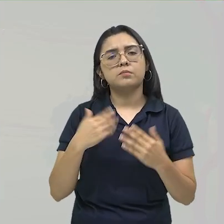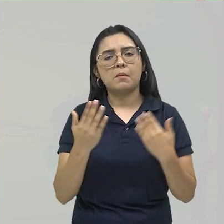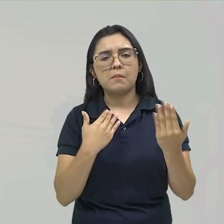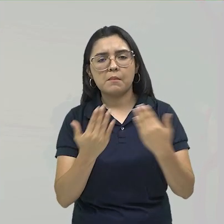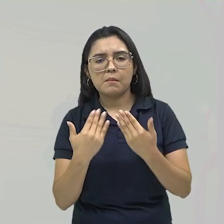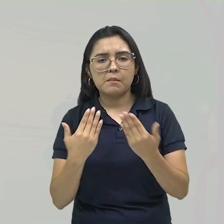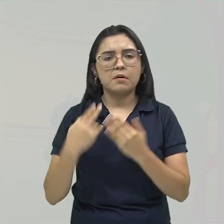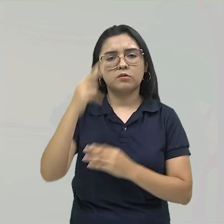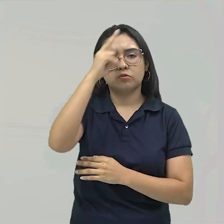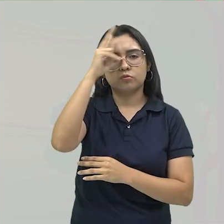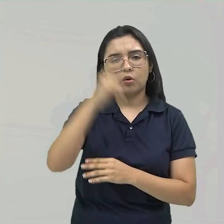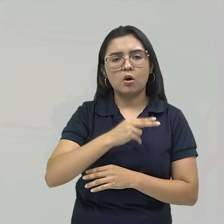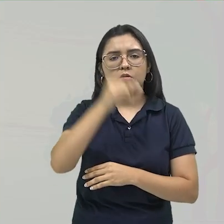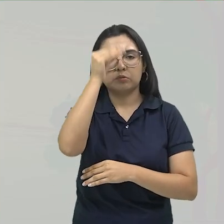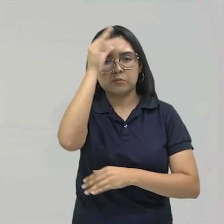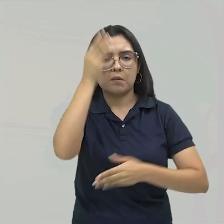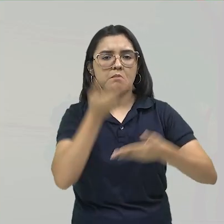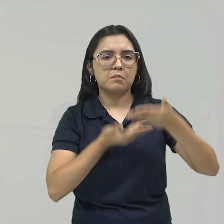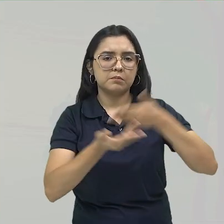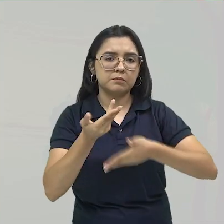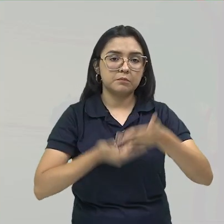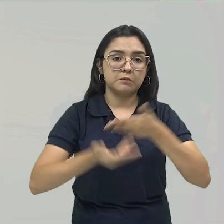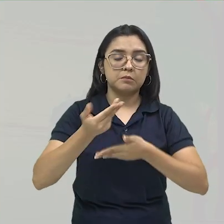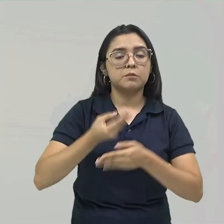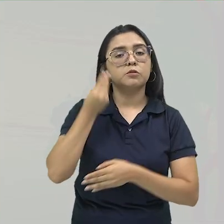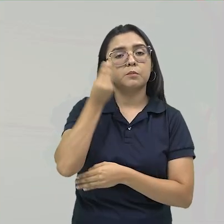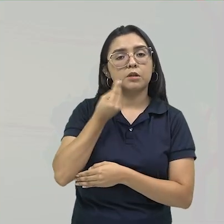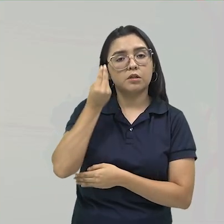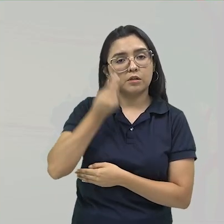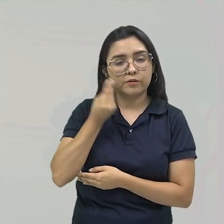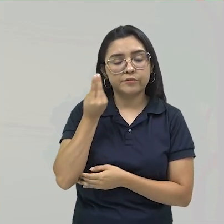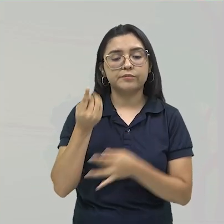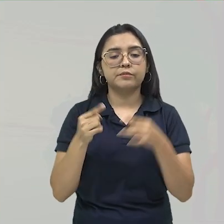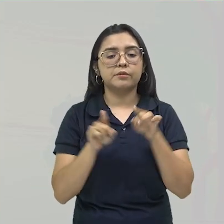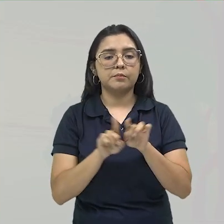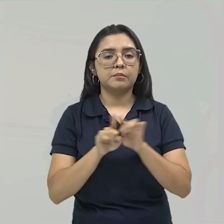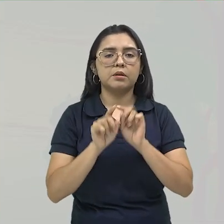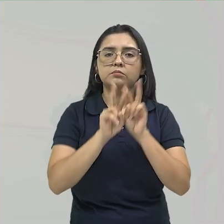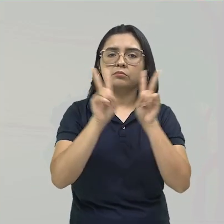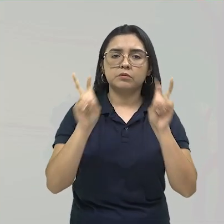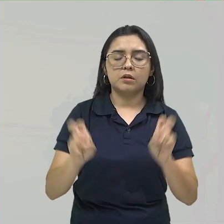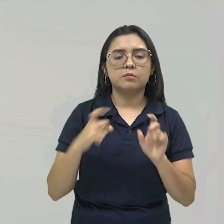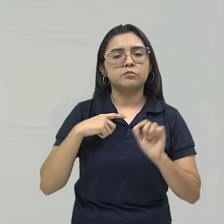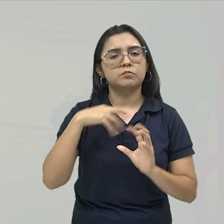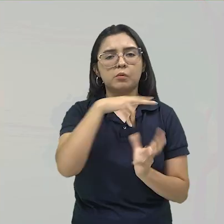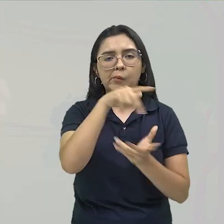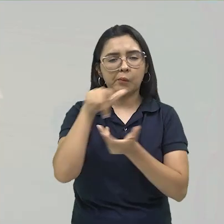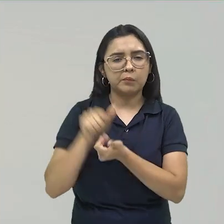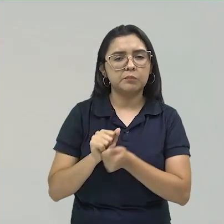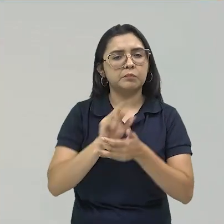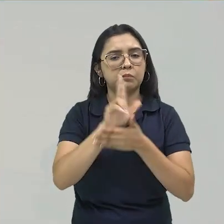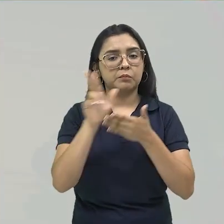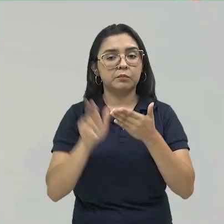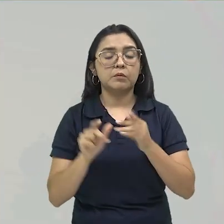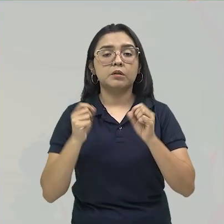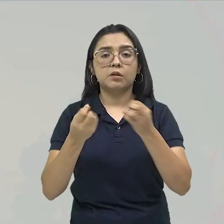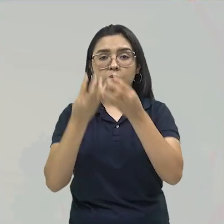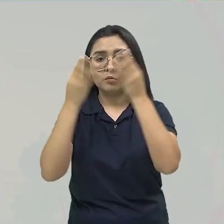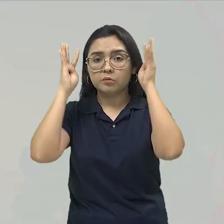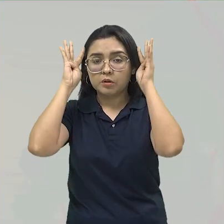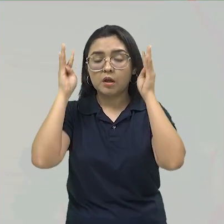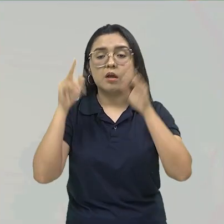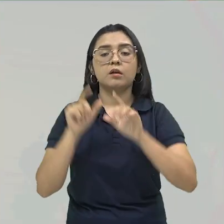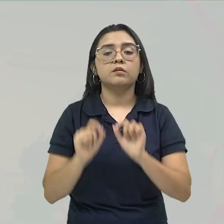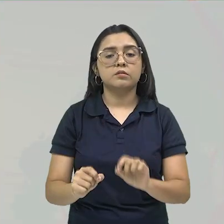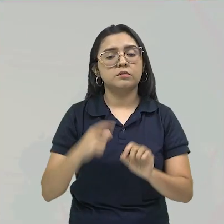e conhecimentos, compartilhando experiências únicas sobre o mundo que os cercava. O pajé contou